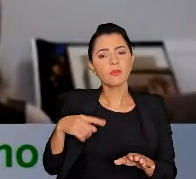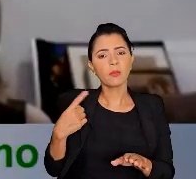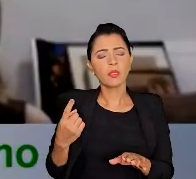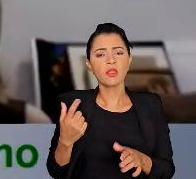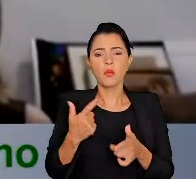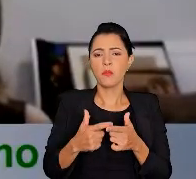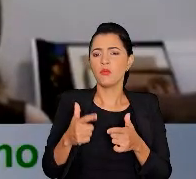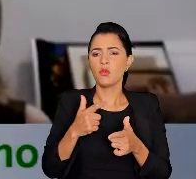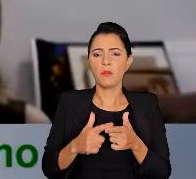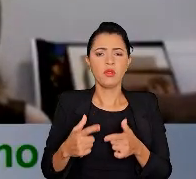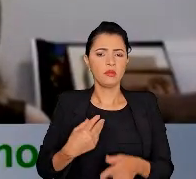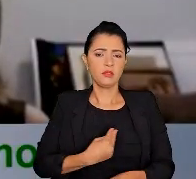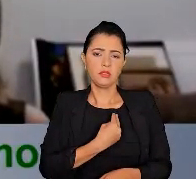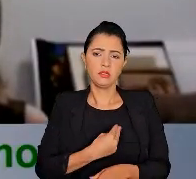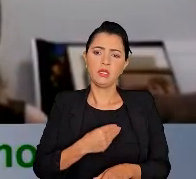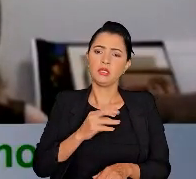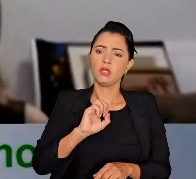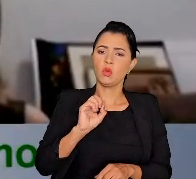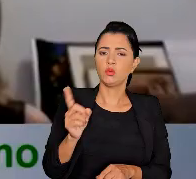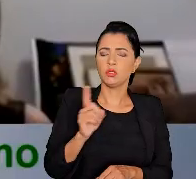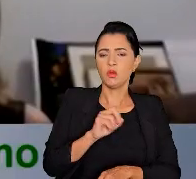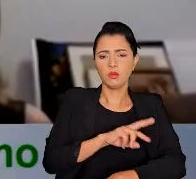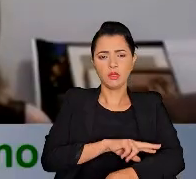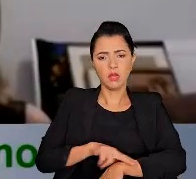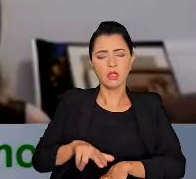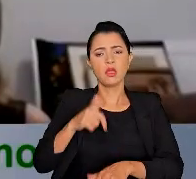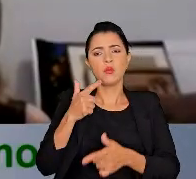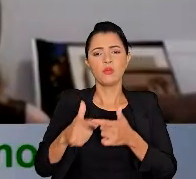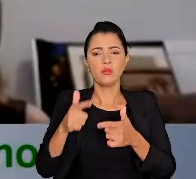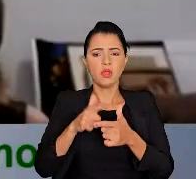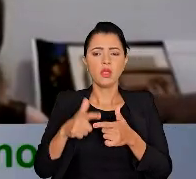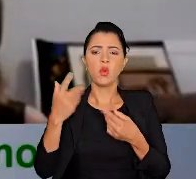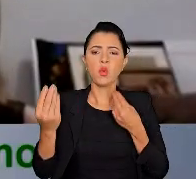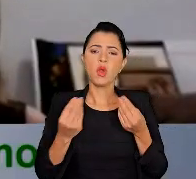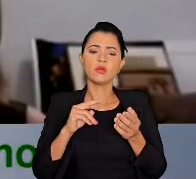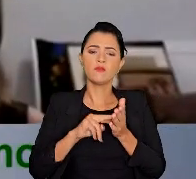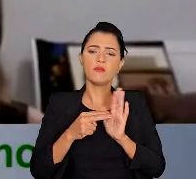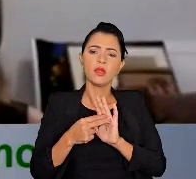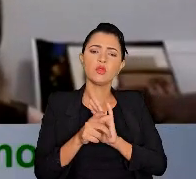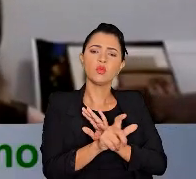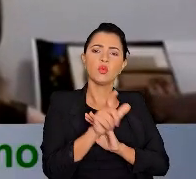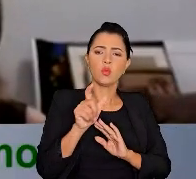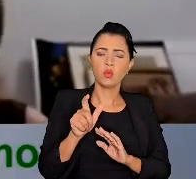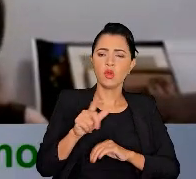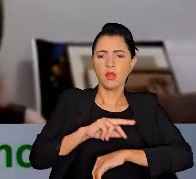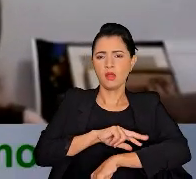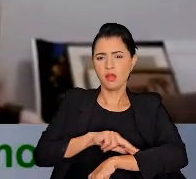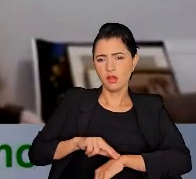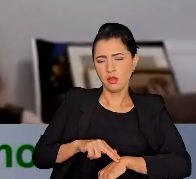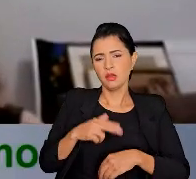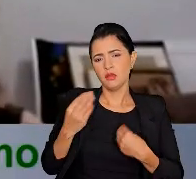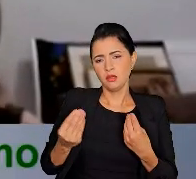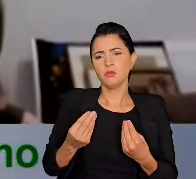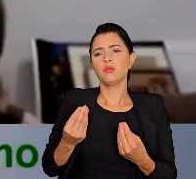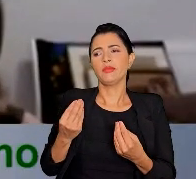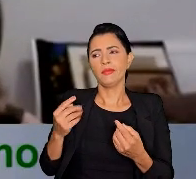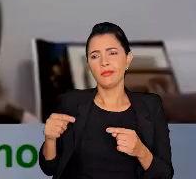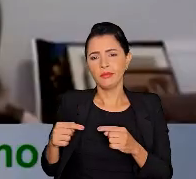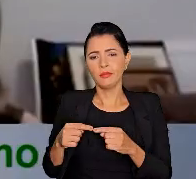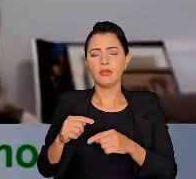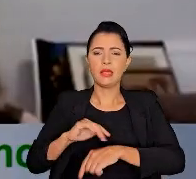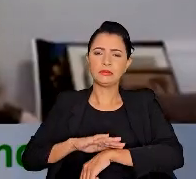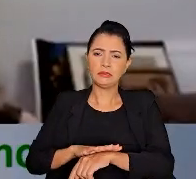na existência ou não de raças, mas no sentido que se dá ao termo de raça ao racismo, continua